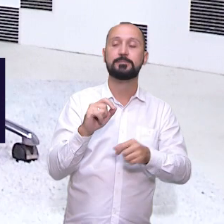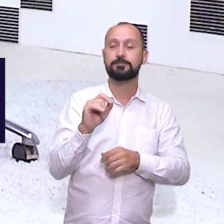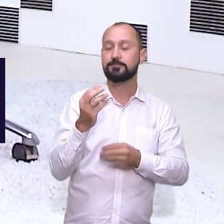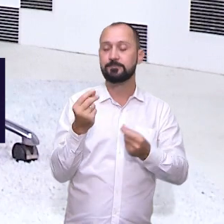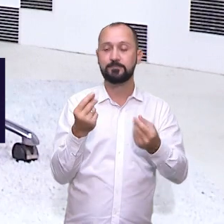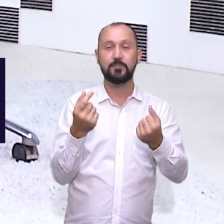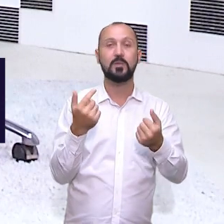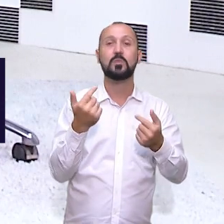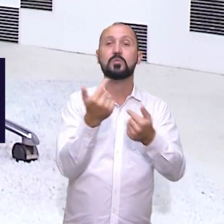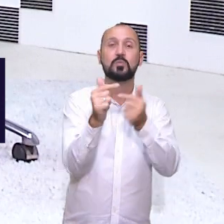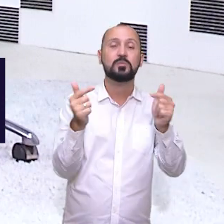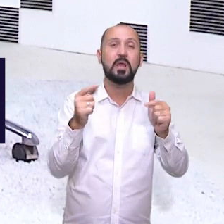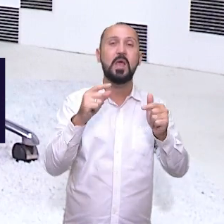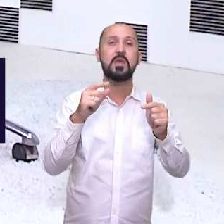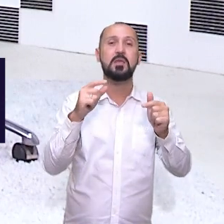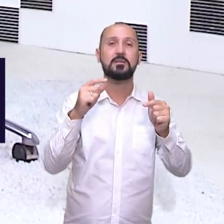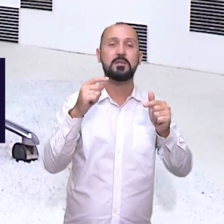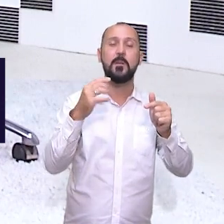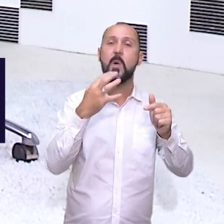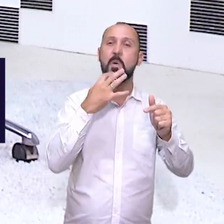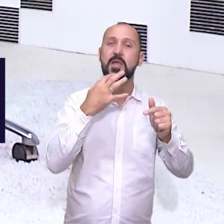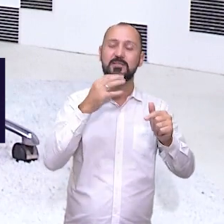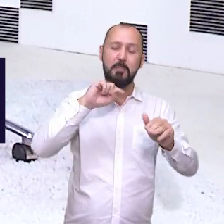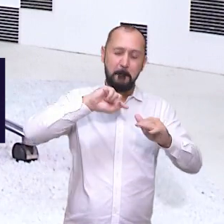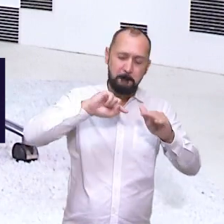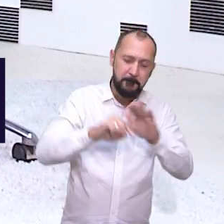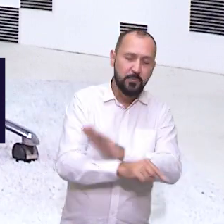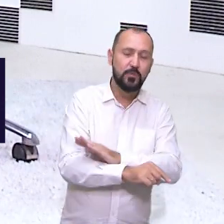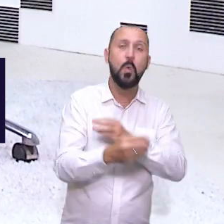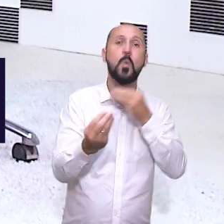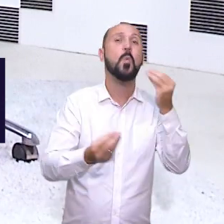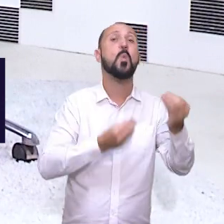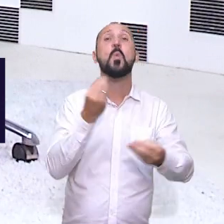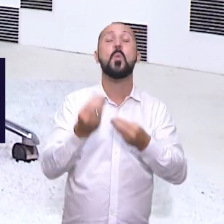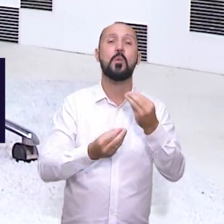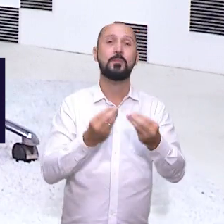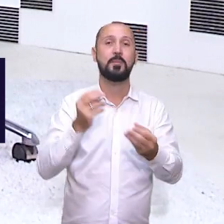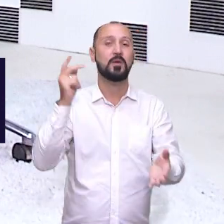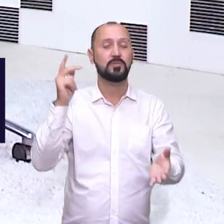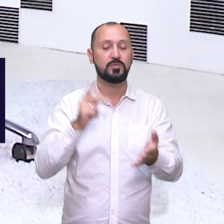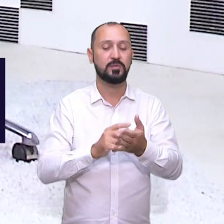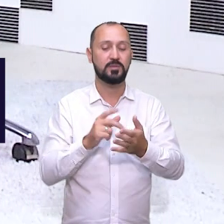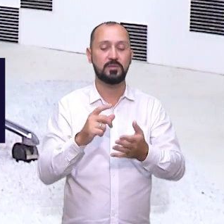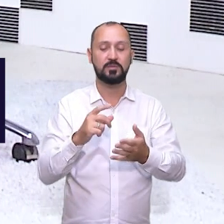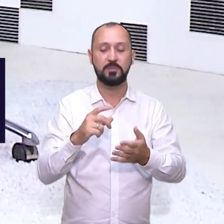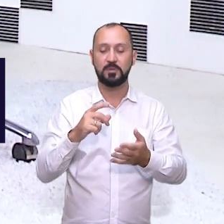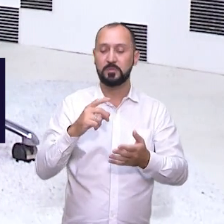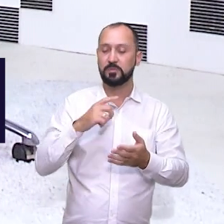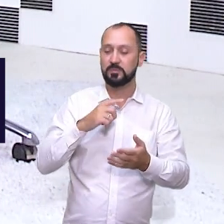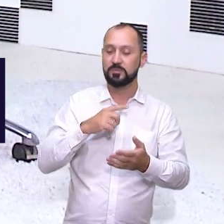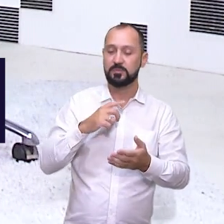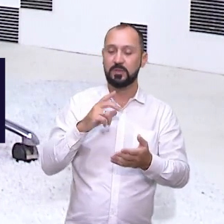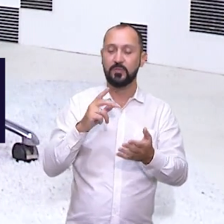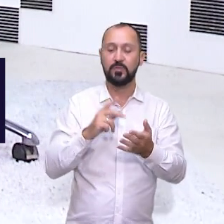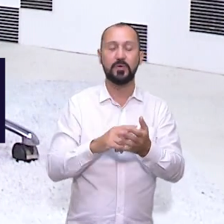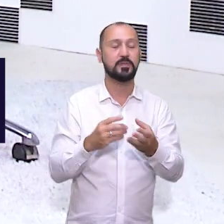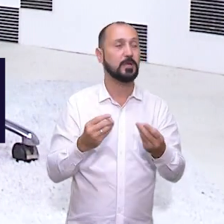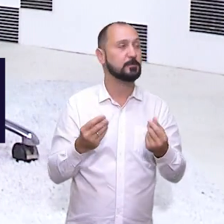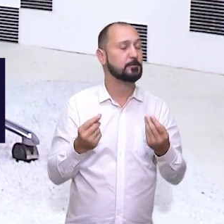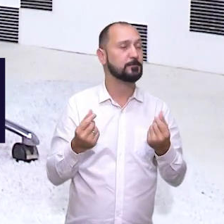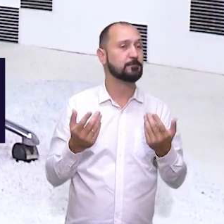Ela acontece sem a devida profundidade com relação a como ela funciona para que